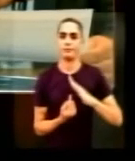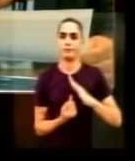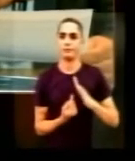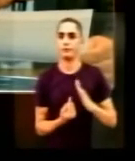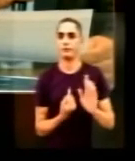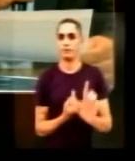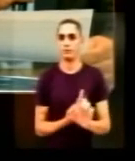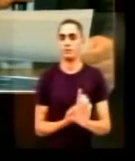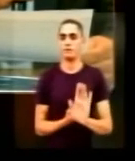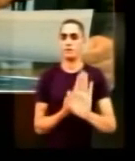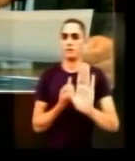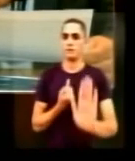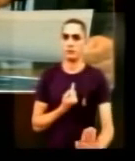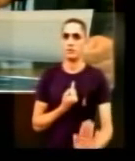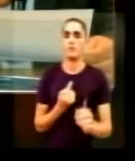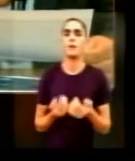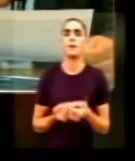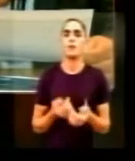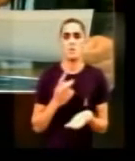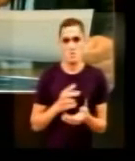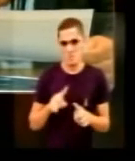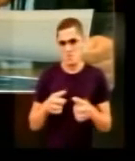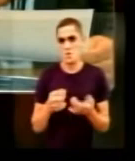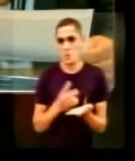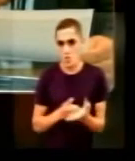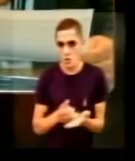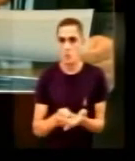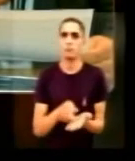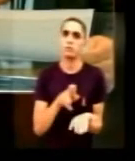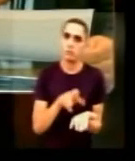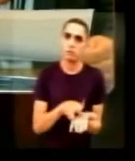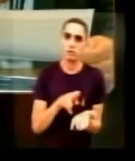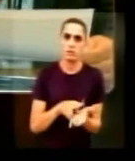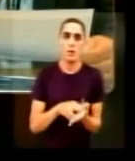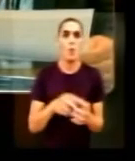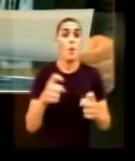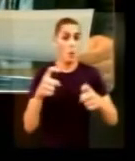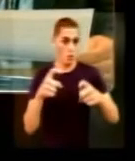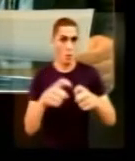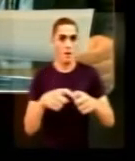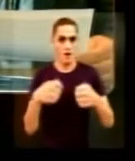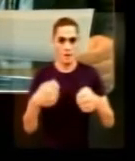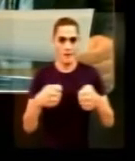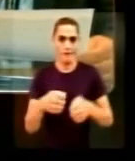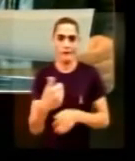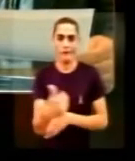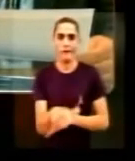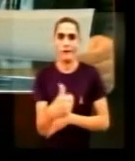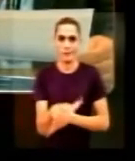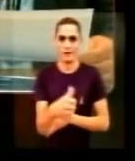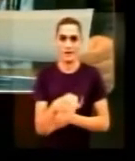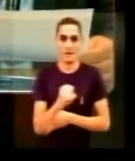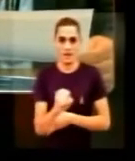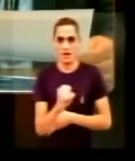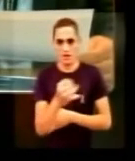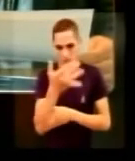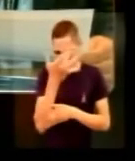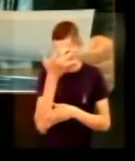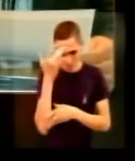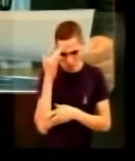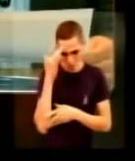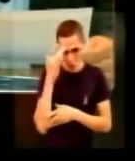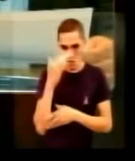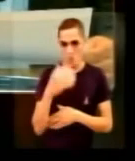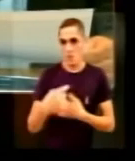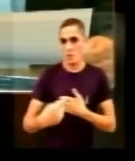internado. Em ambos os casos, o médico deve avaliar se o paciente é ou não imunossuprimido, ou